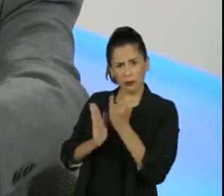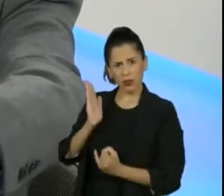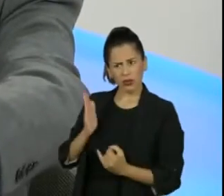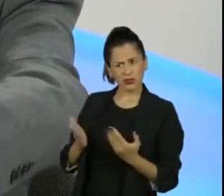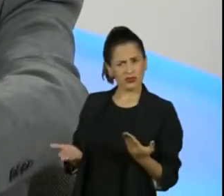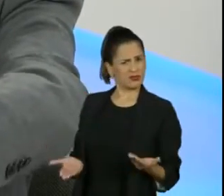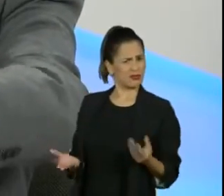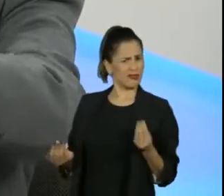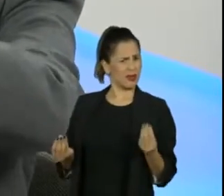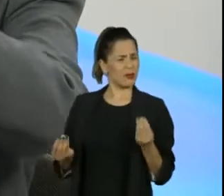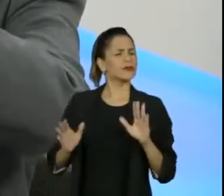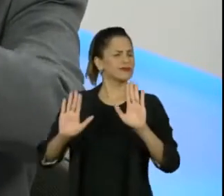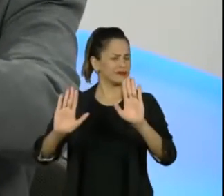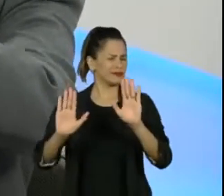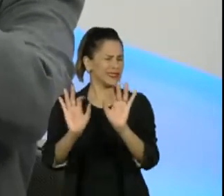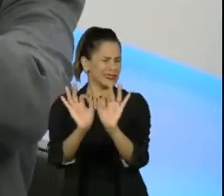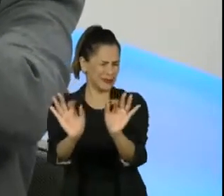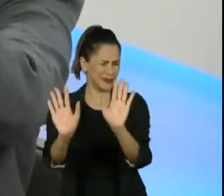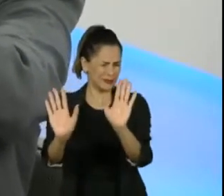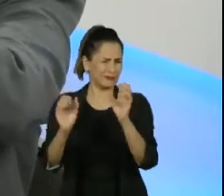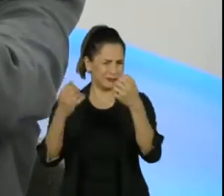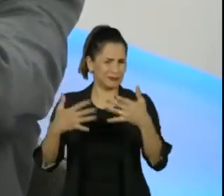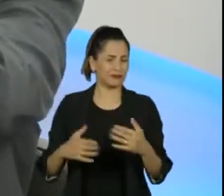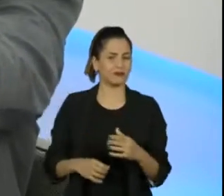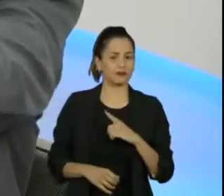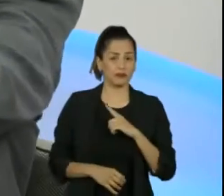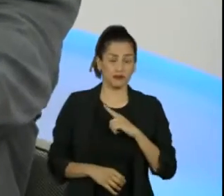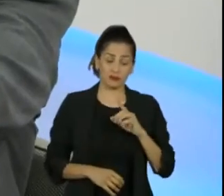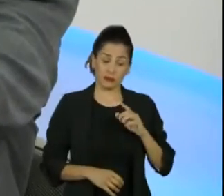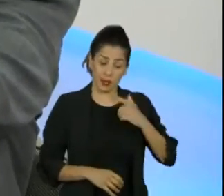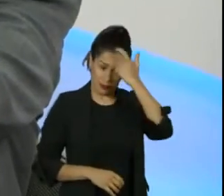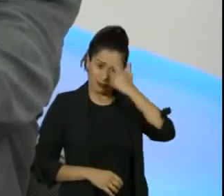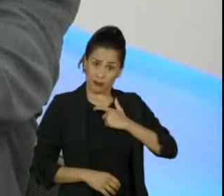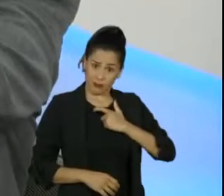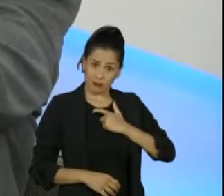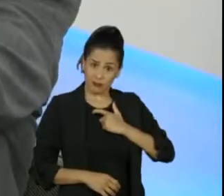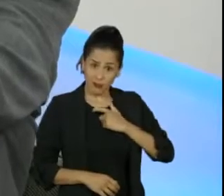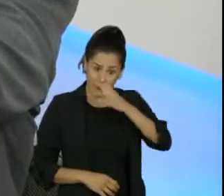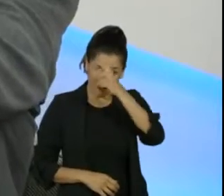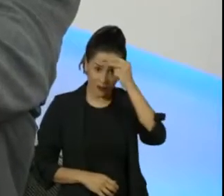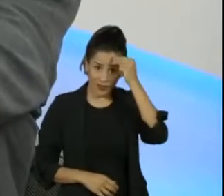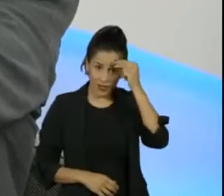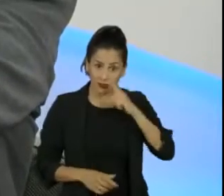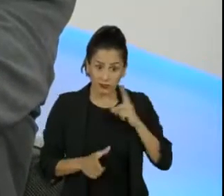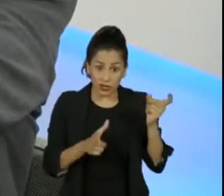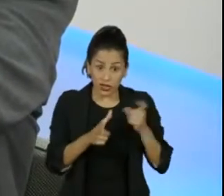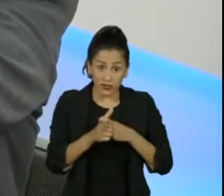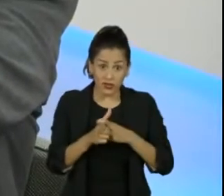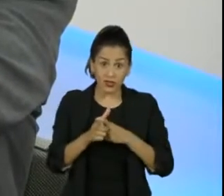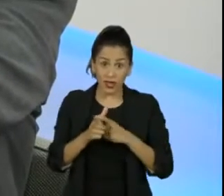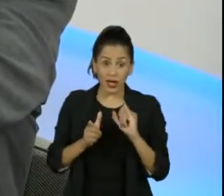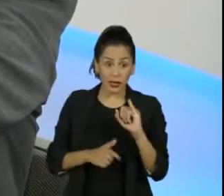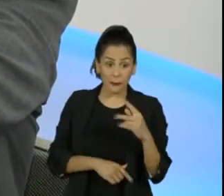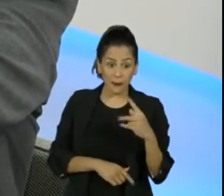assim. O que o Alexandre Calil dever de IPTU dentro da Prefeitura